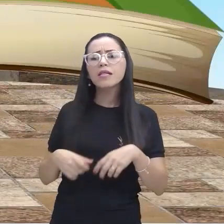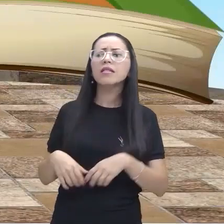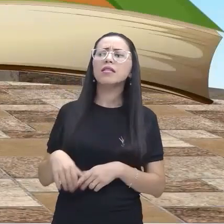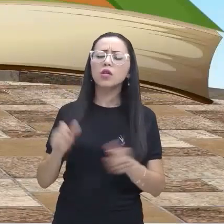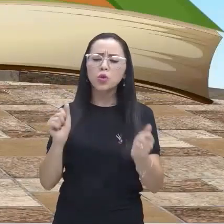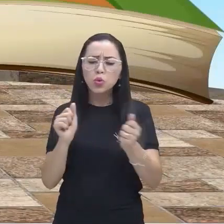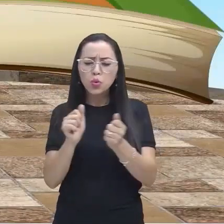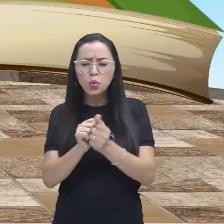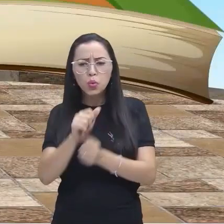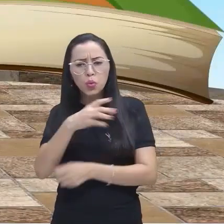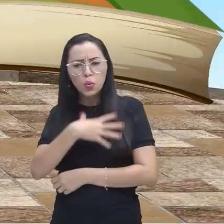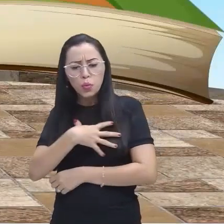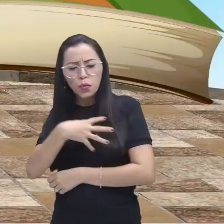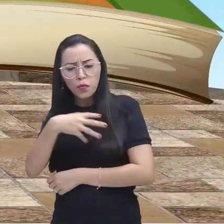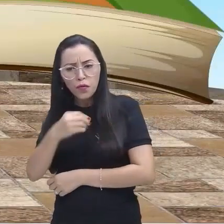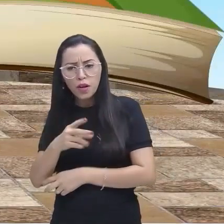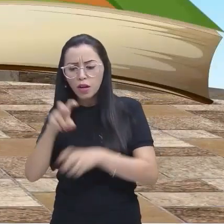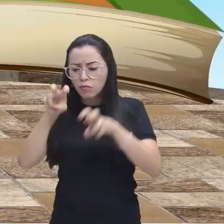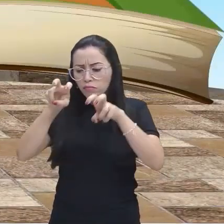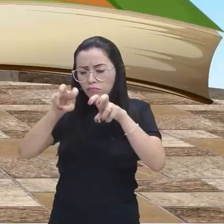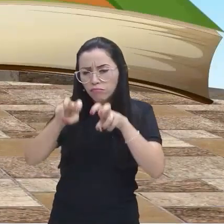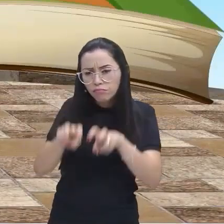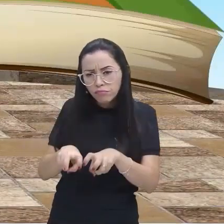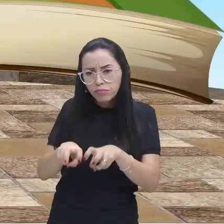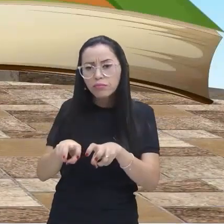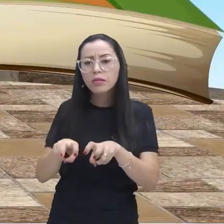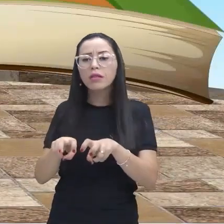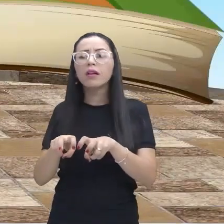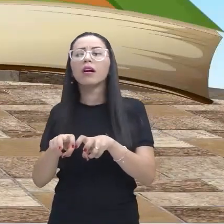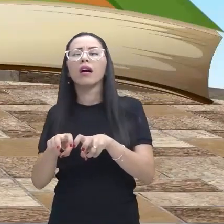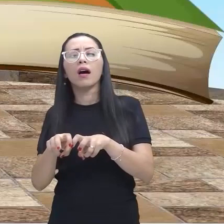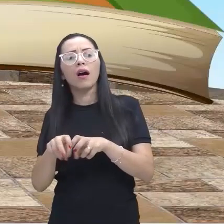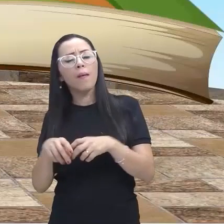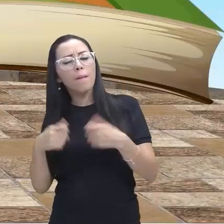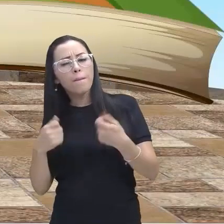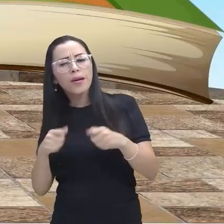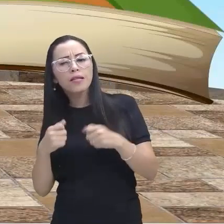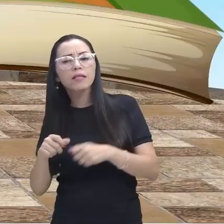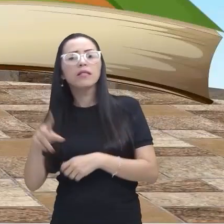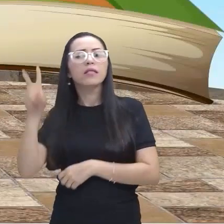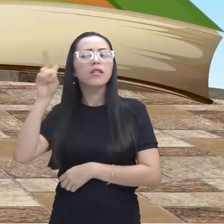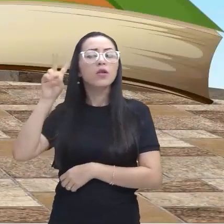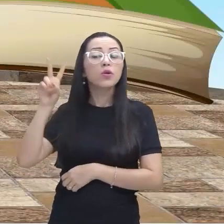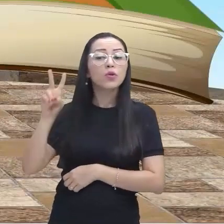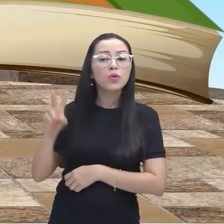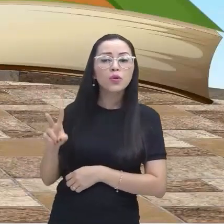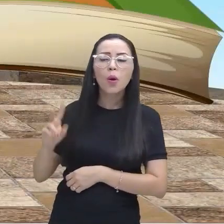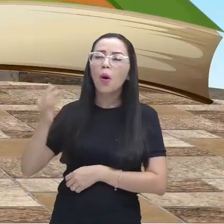uma aula, se divirta com ele, ouvindo histórias,